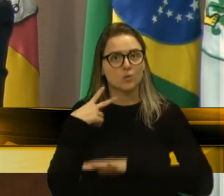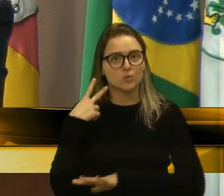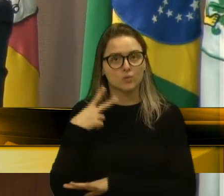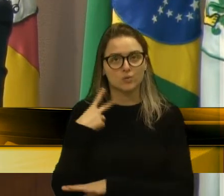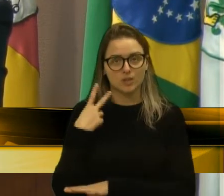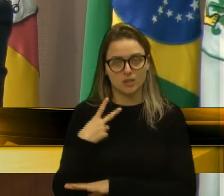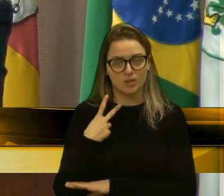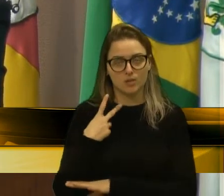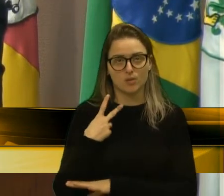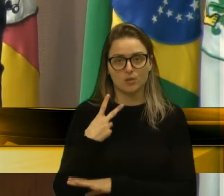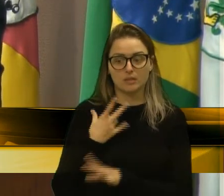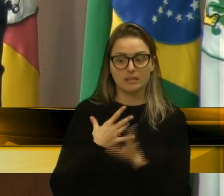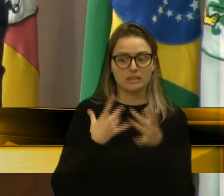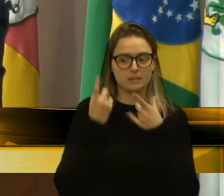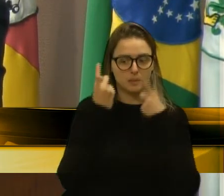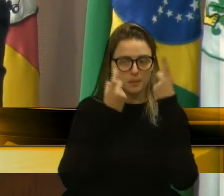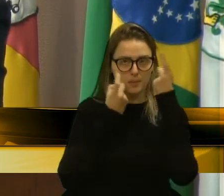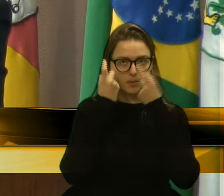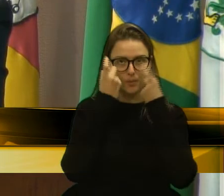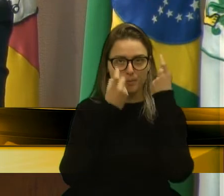muitos vereadores.